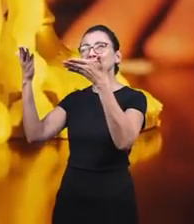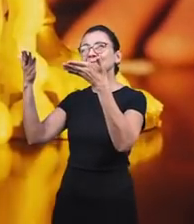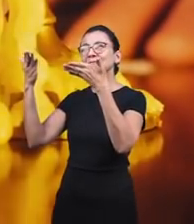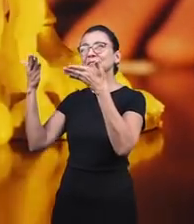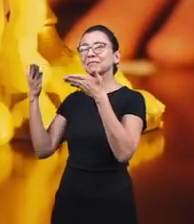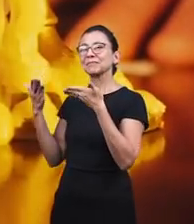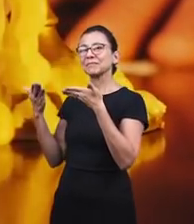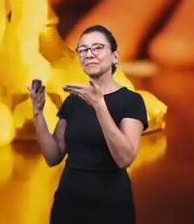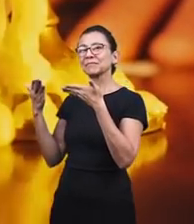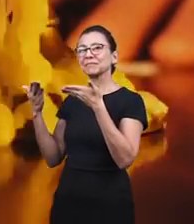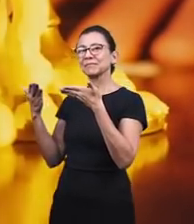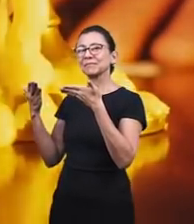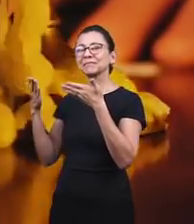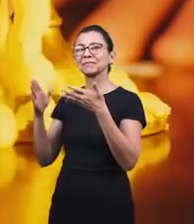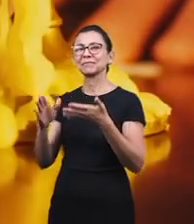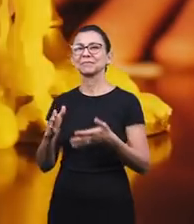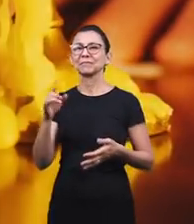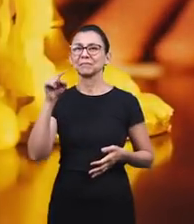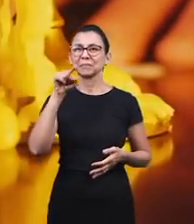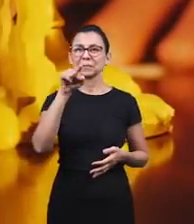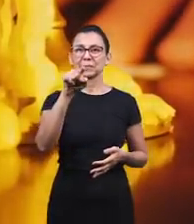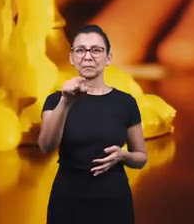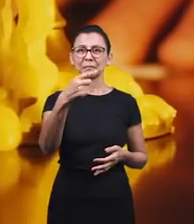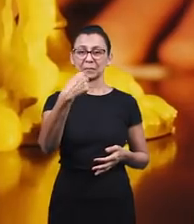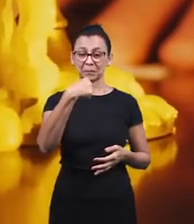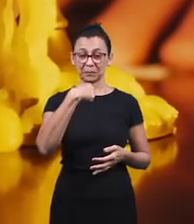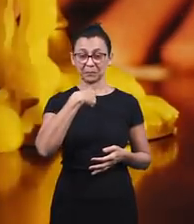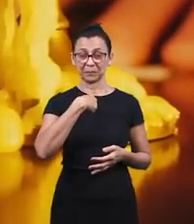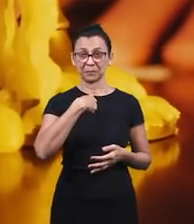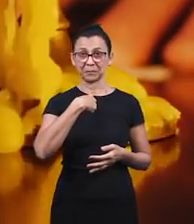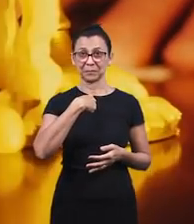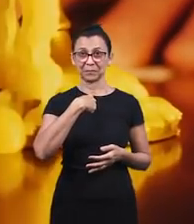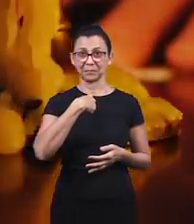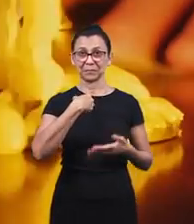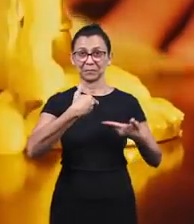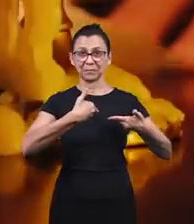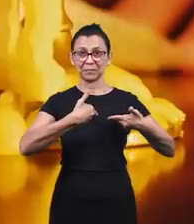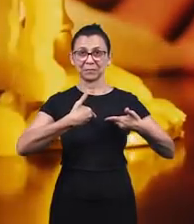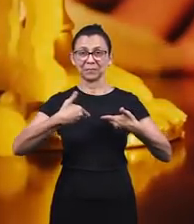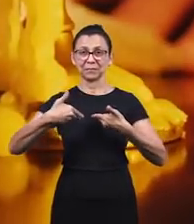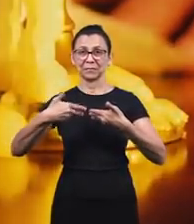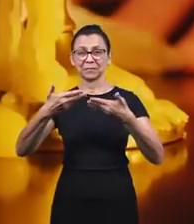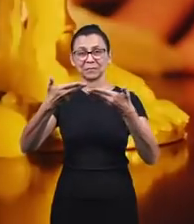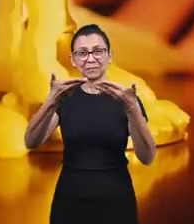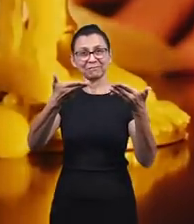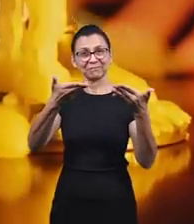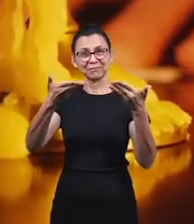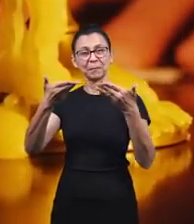convida a ti e a mim.